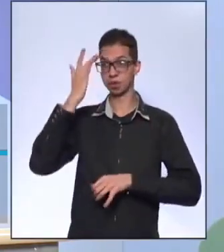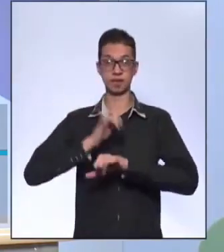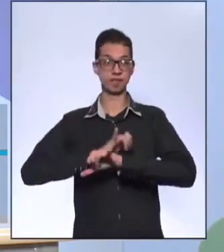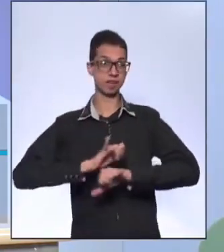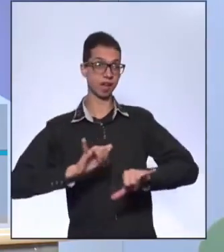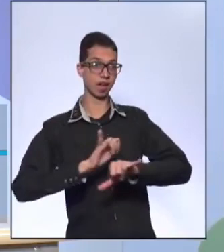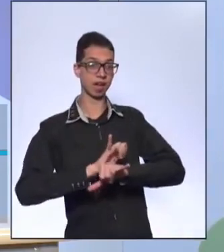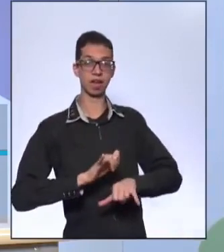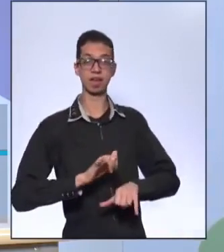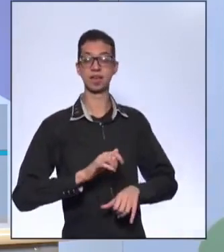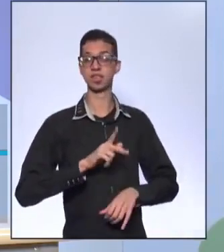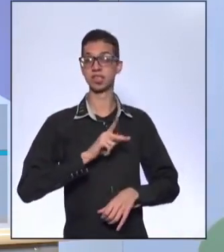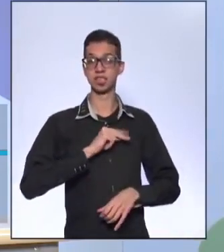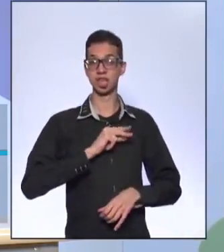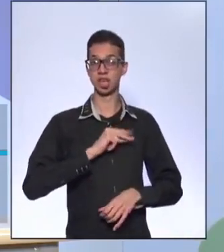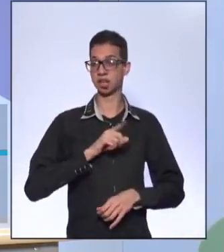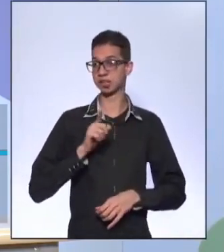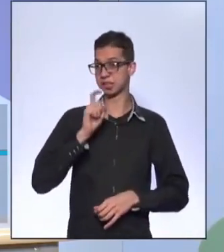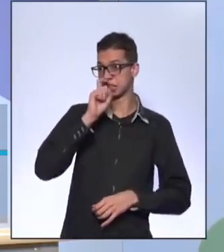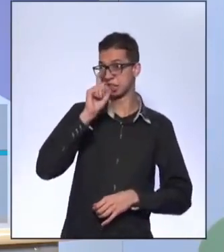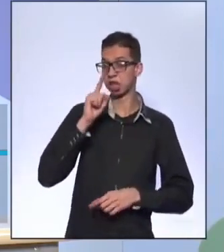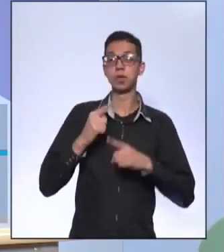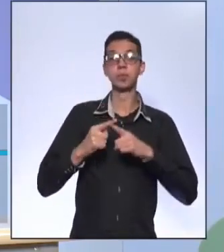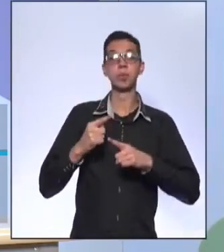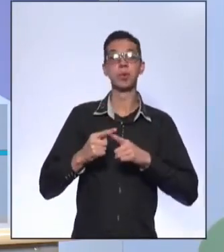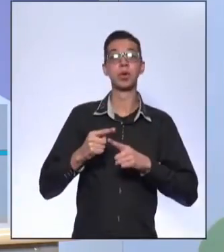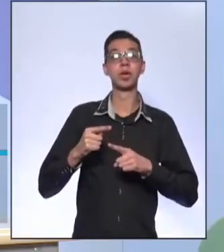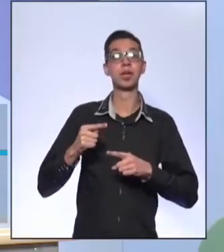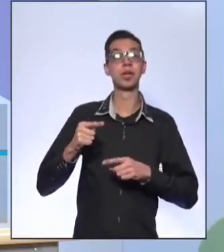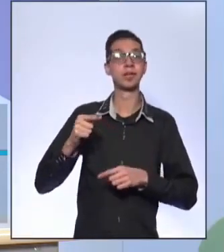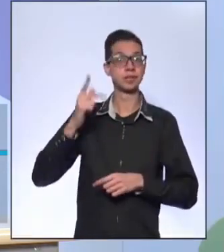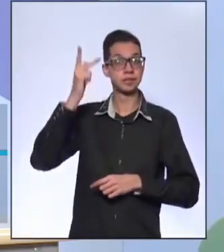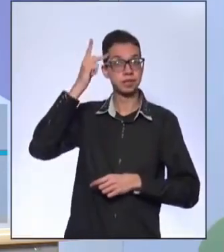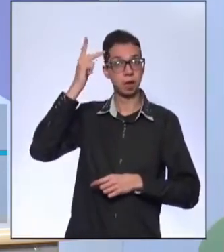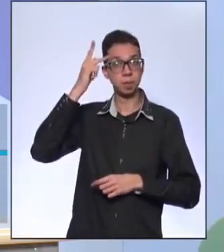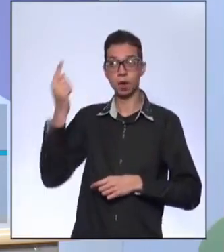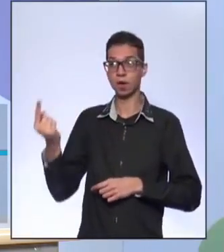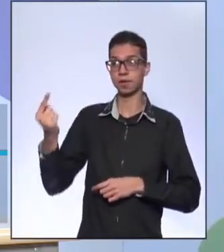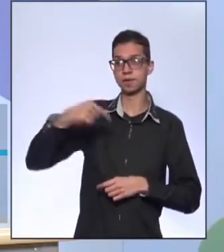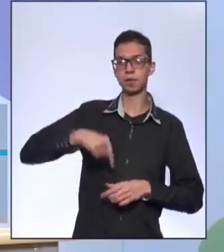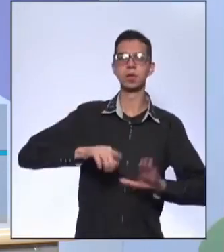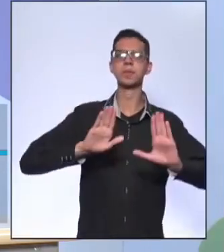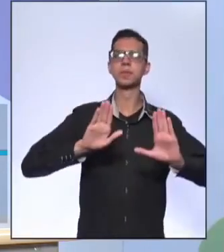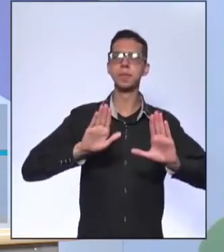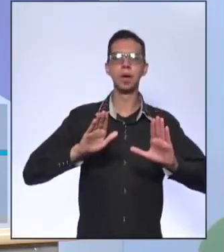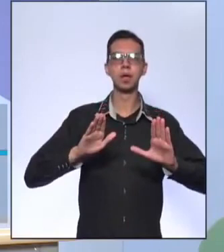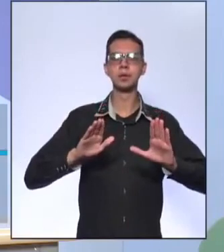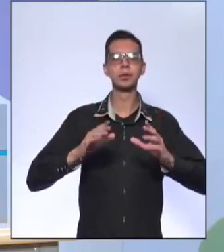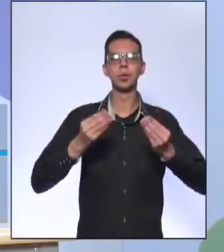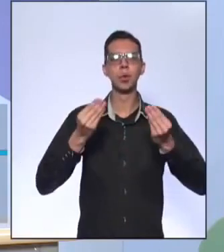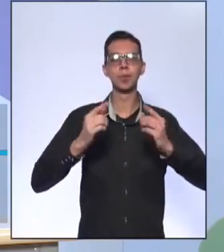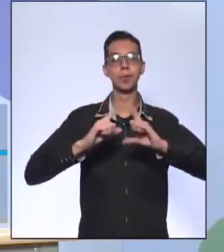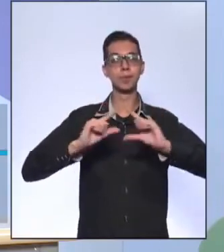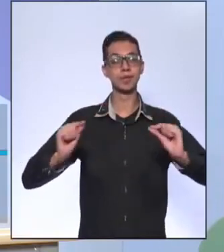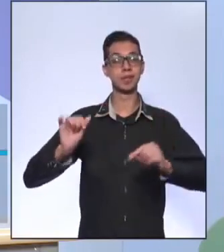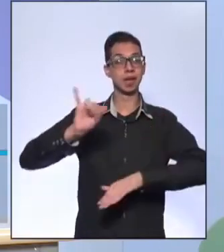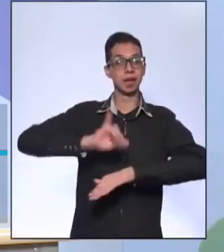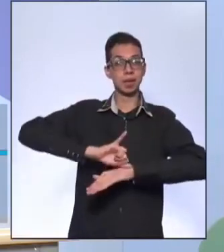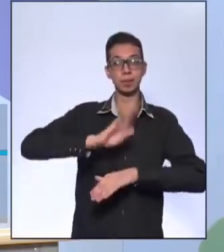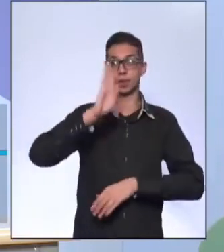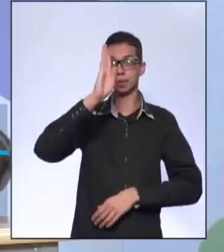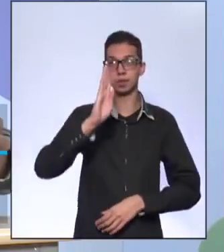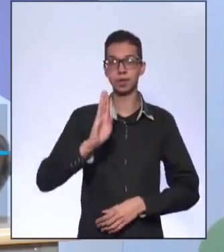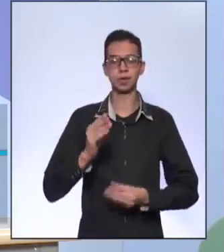né e eu ficar uma gente isso aqui é a capital do Brasil né Então essa questão da hierarquia Passa muito pela questão de